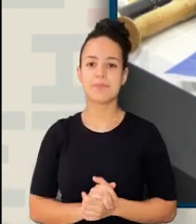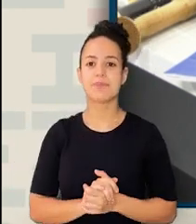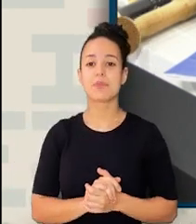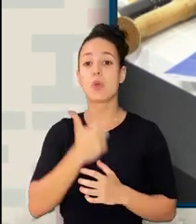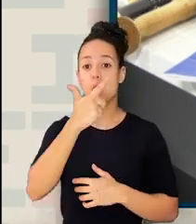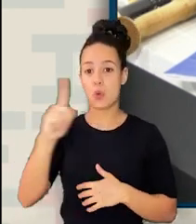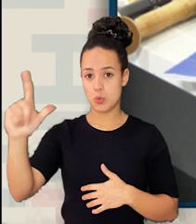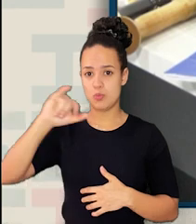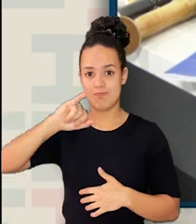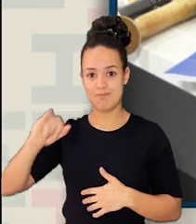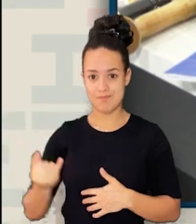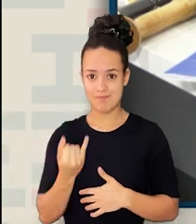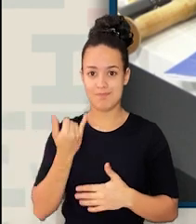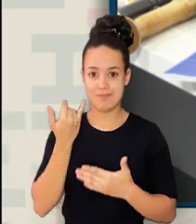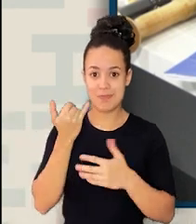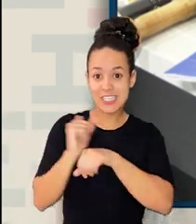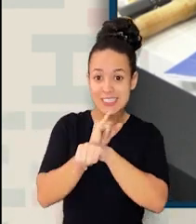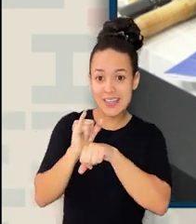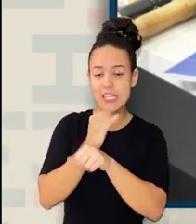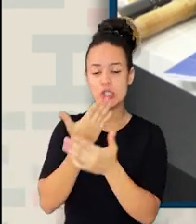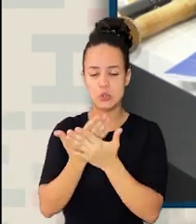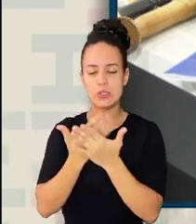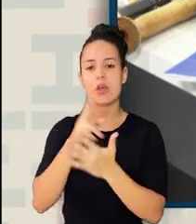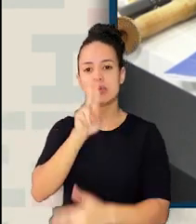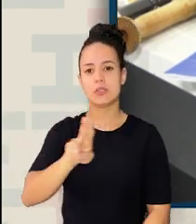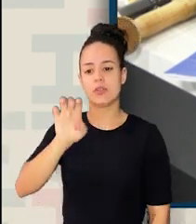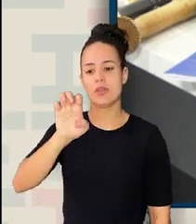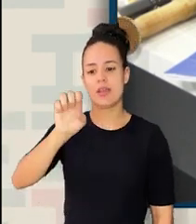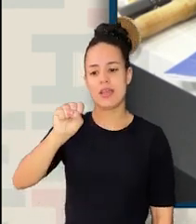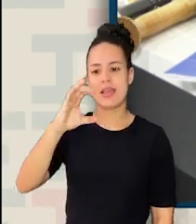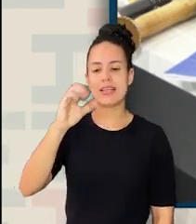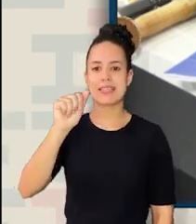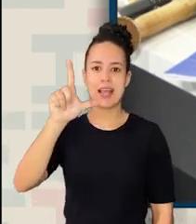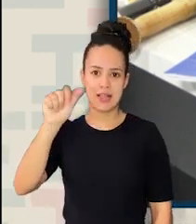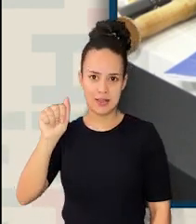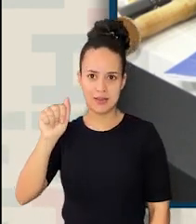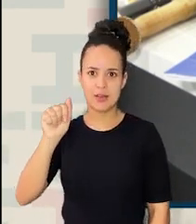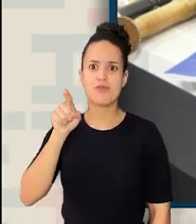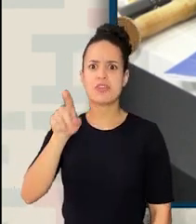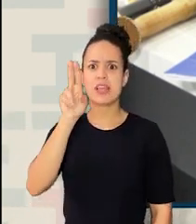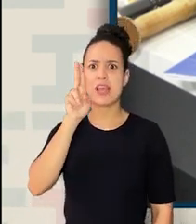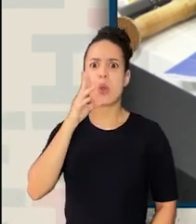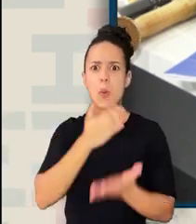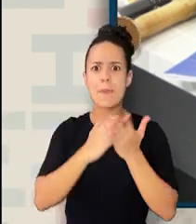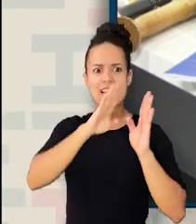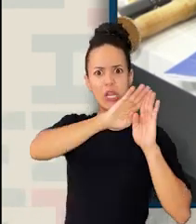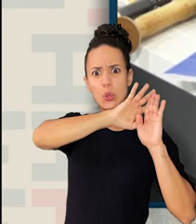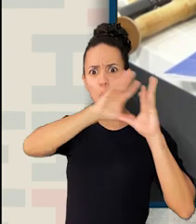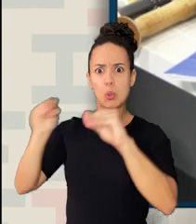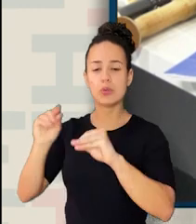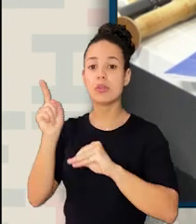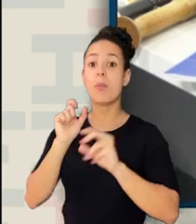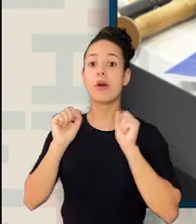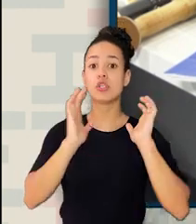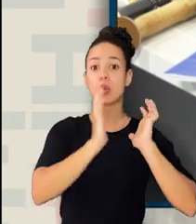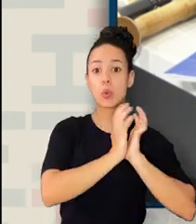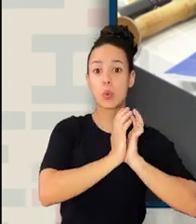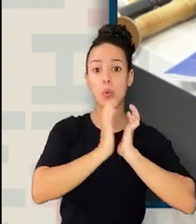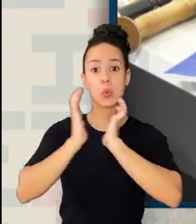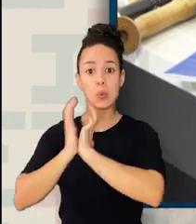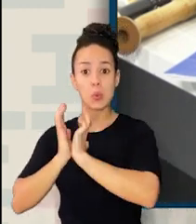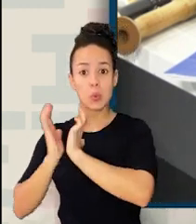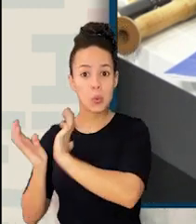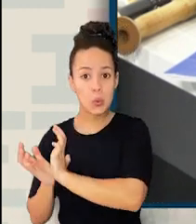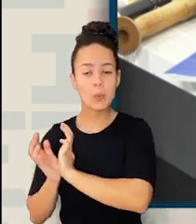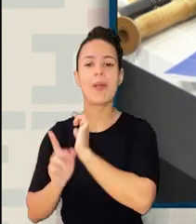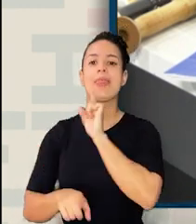estudar é exatamente através das escalas. Você não vai começar tocando uma escala toda, você pode juntar grupetos, né?